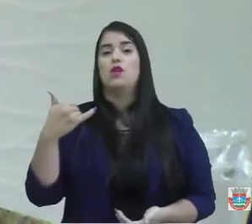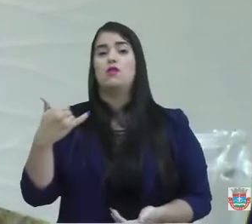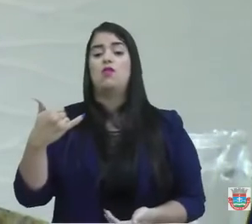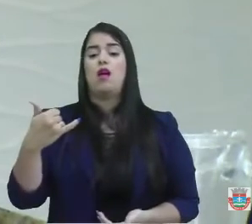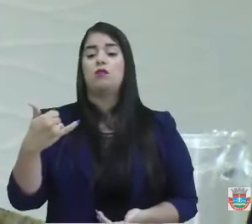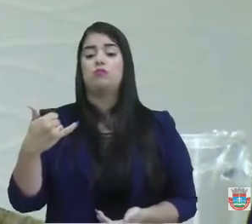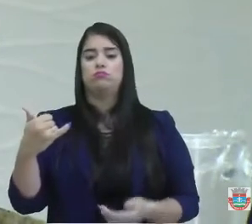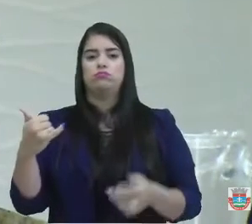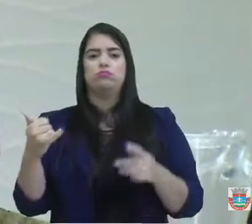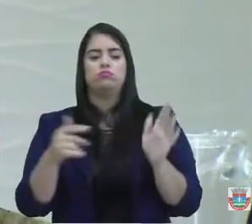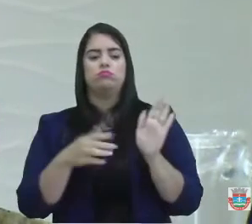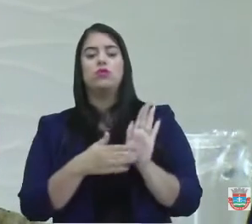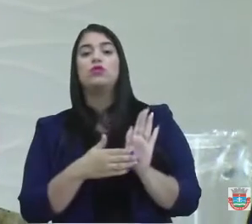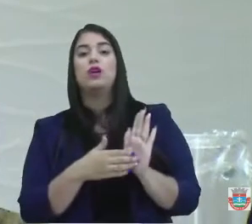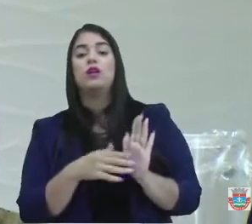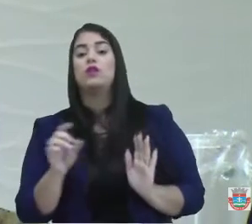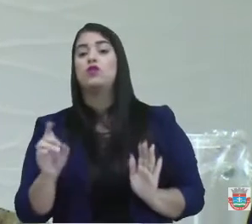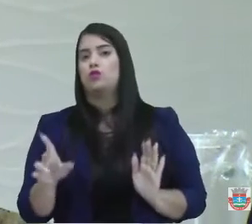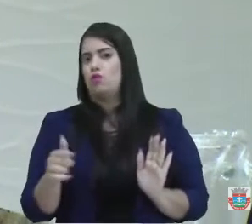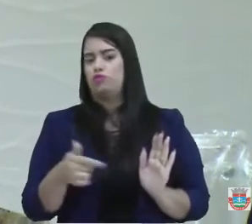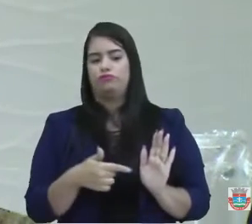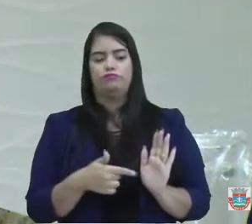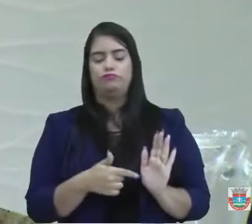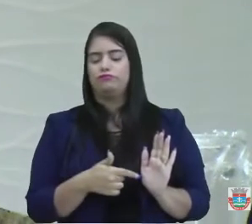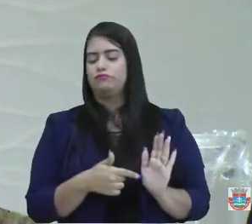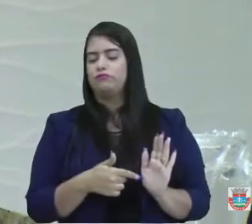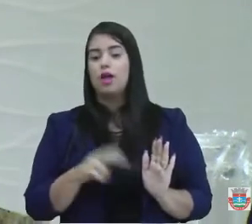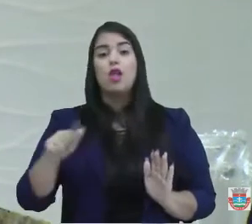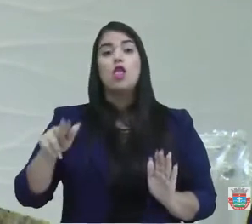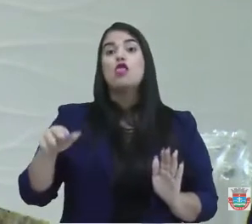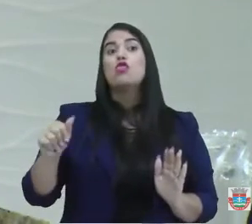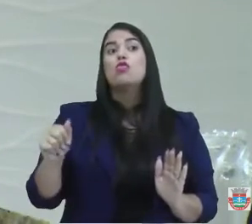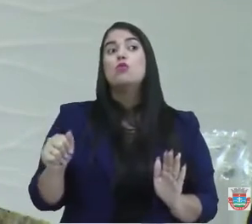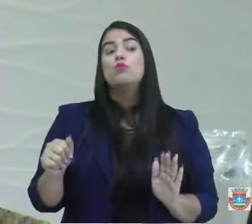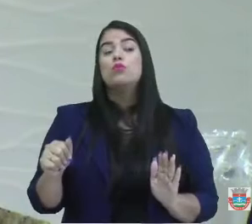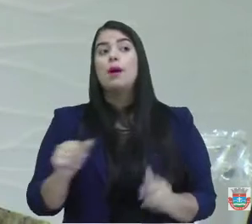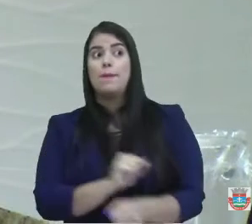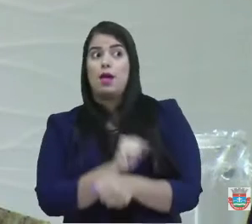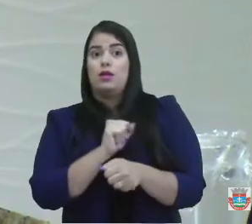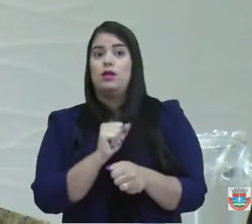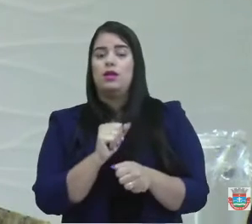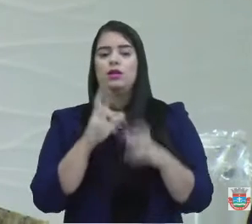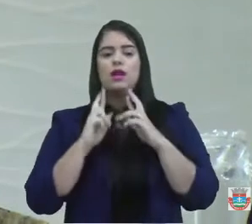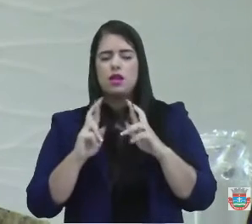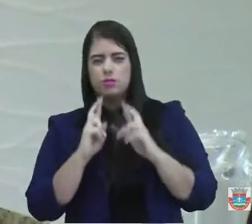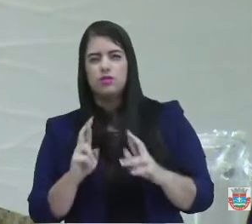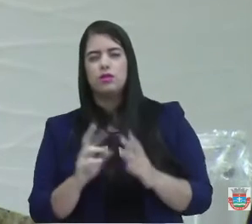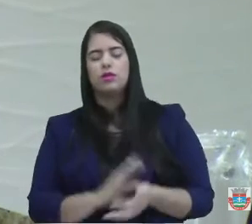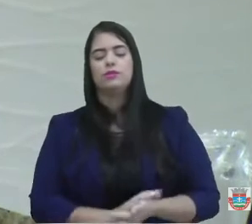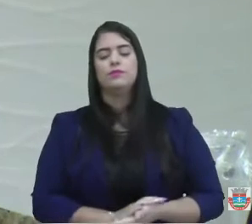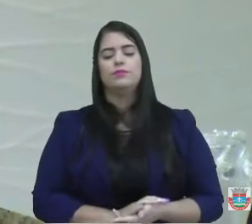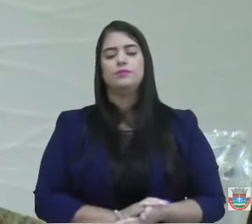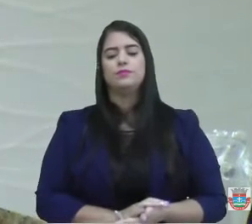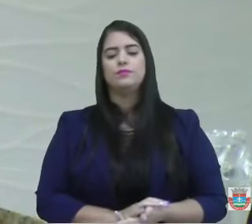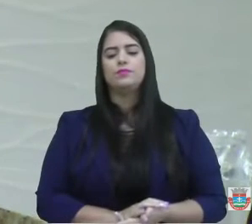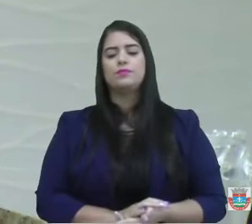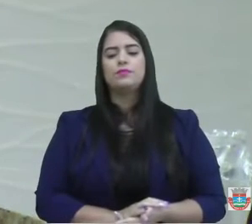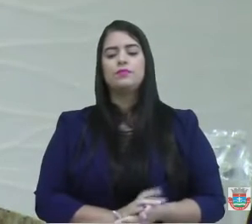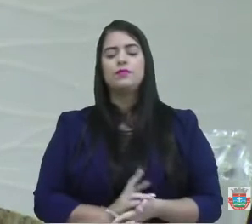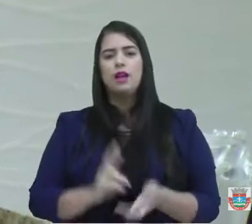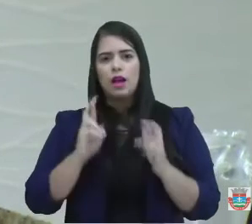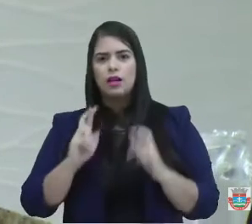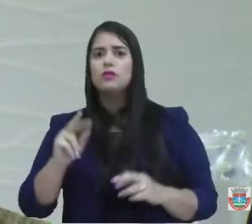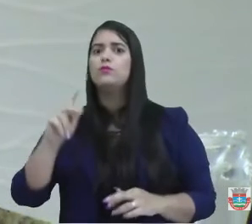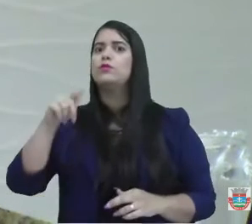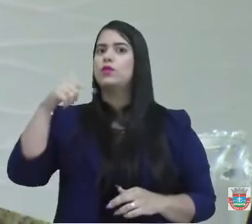tenho um número, que é o número da Câmara, Avanildo. Eu nunca deixei de responder ninguém. Quando eu não posso responder agora, mas eu respondo depois. E